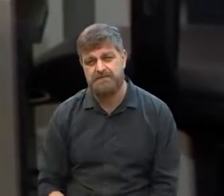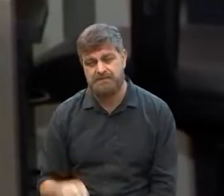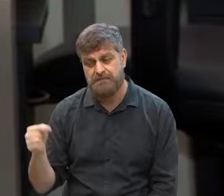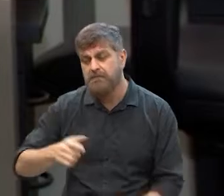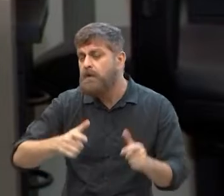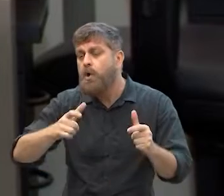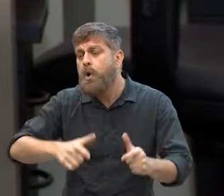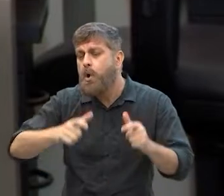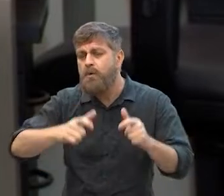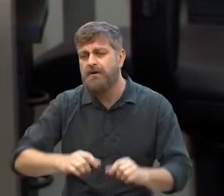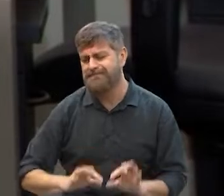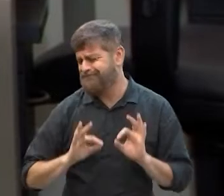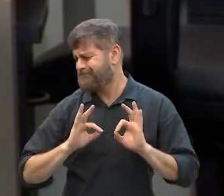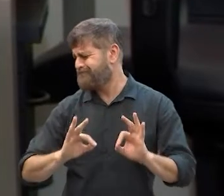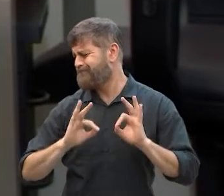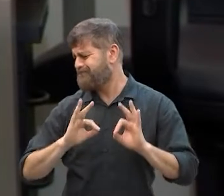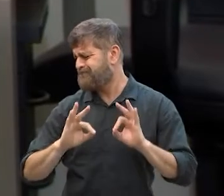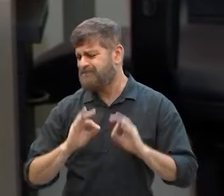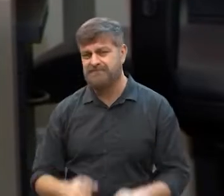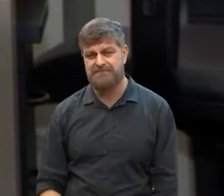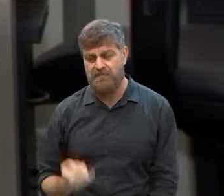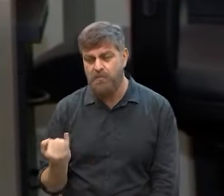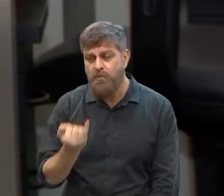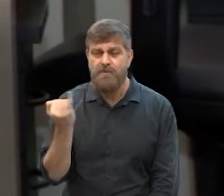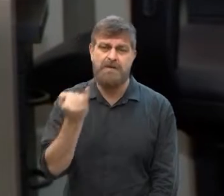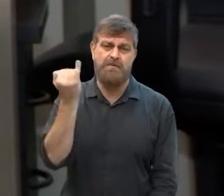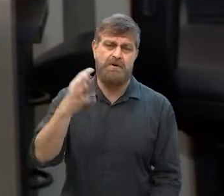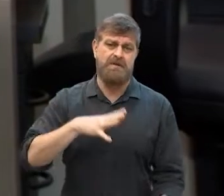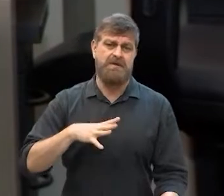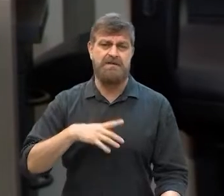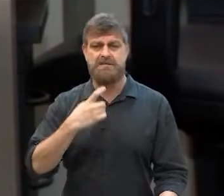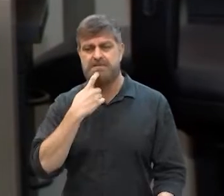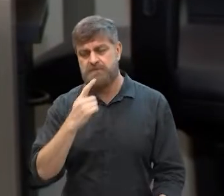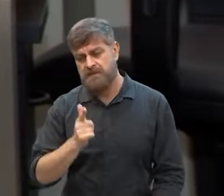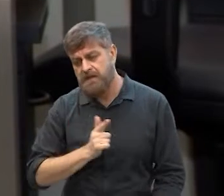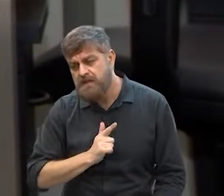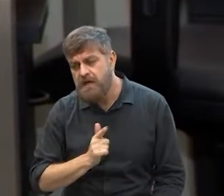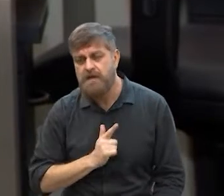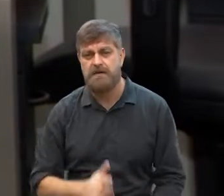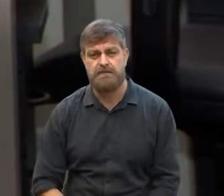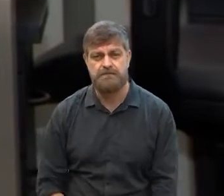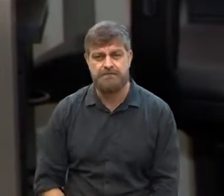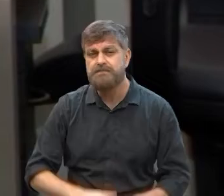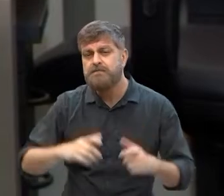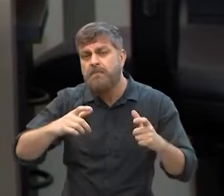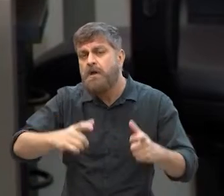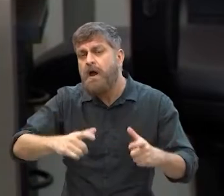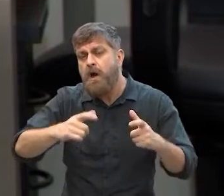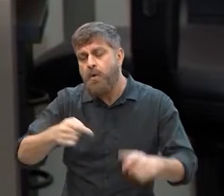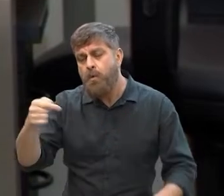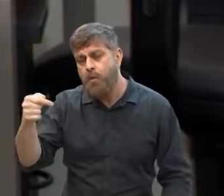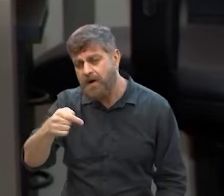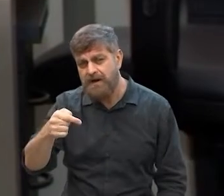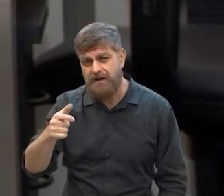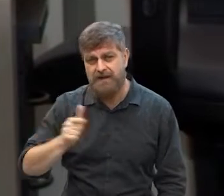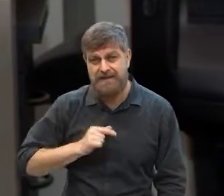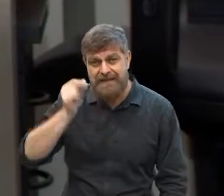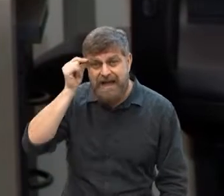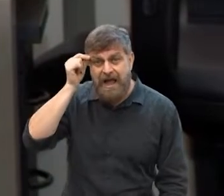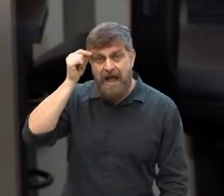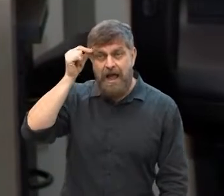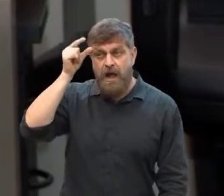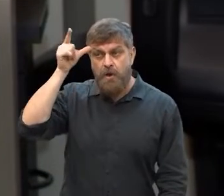um espaço riquíssimo da cidade, é um local, vamos dizer assim, em que a